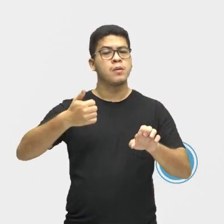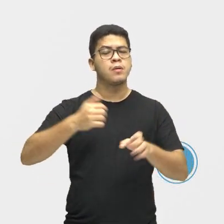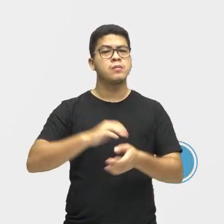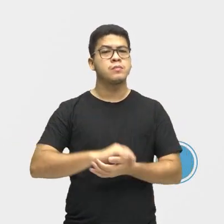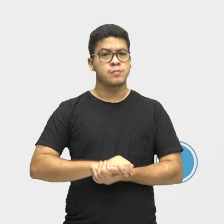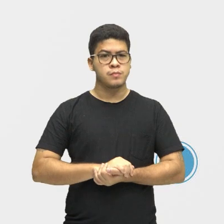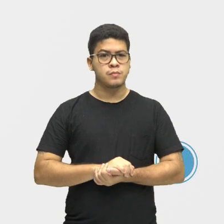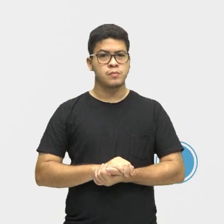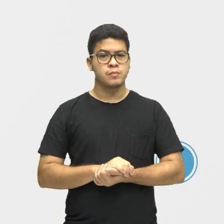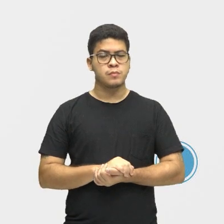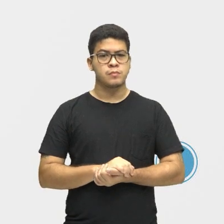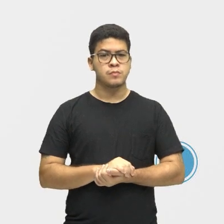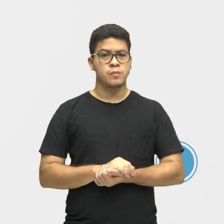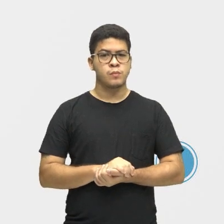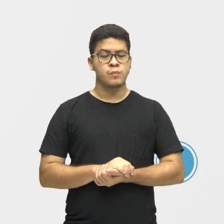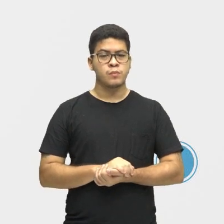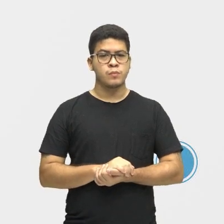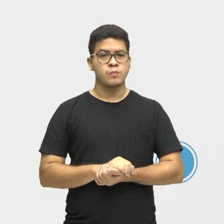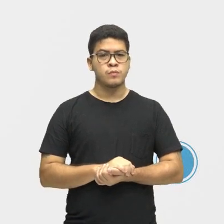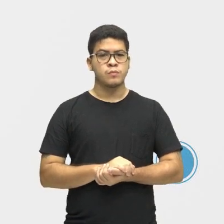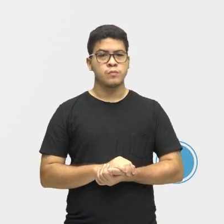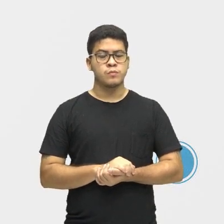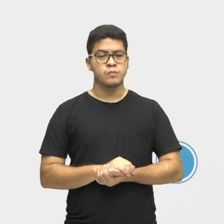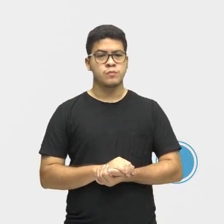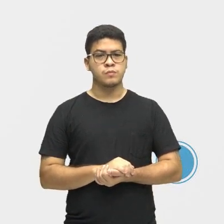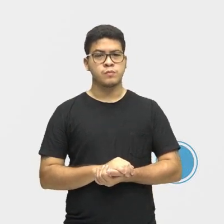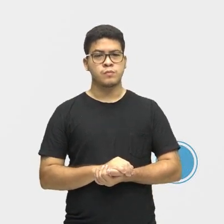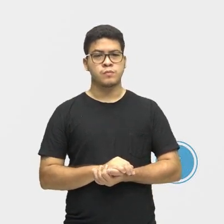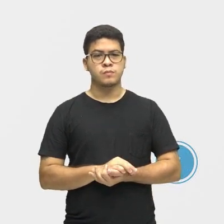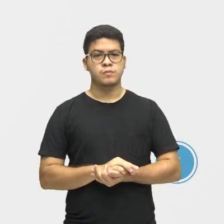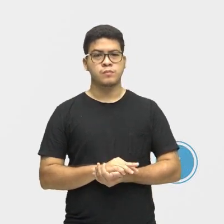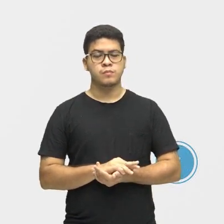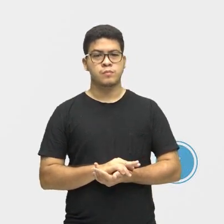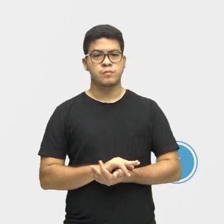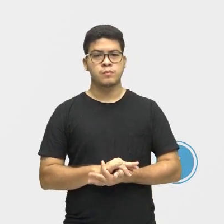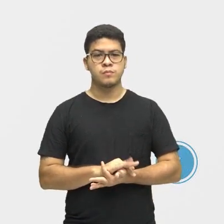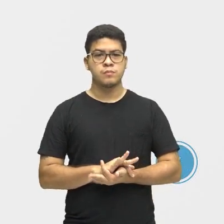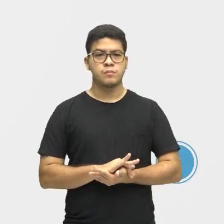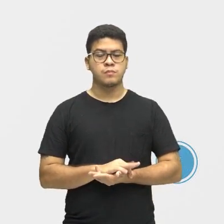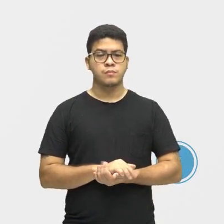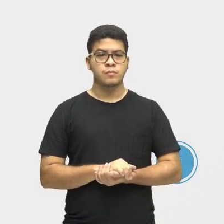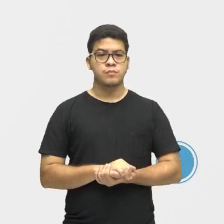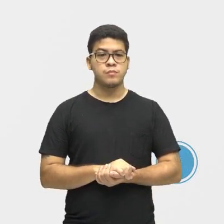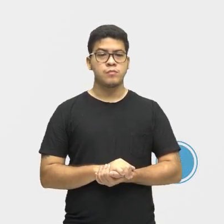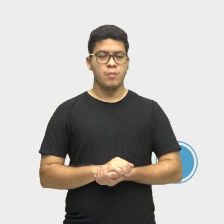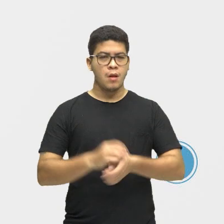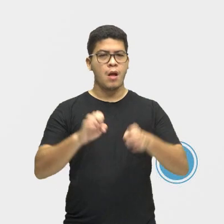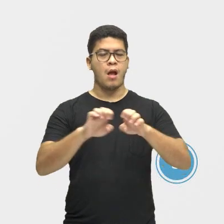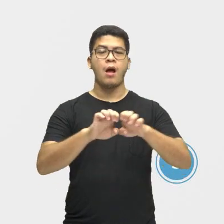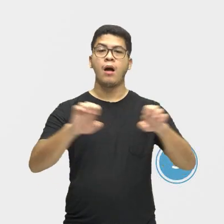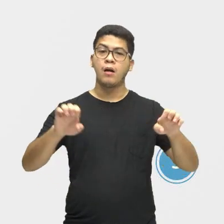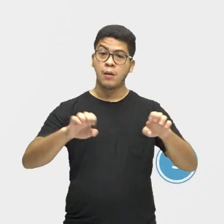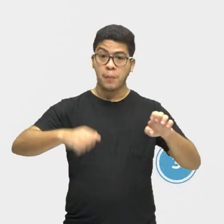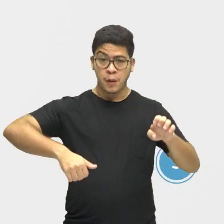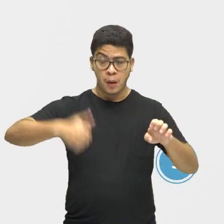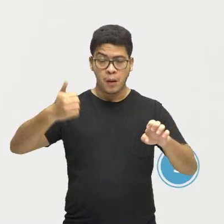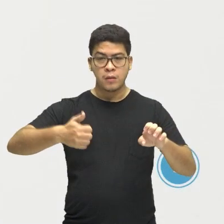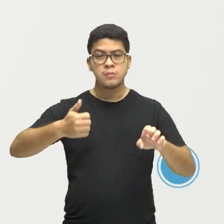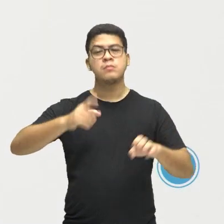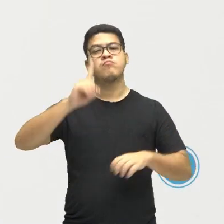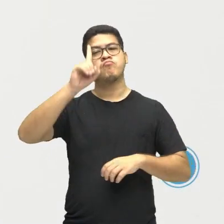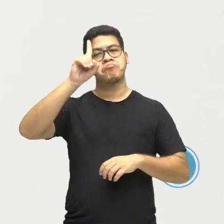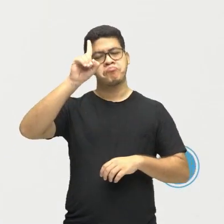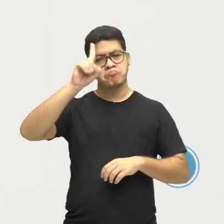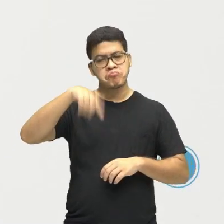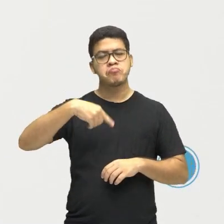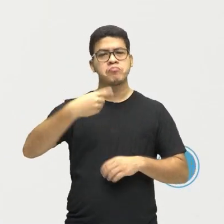os fundamentos de uma equação do primeiro grau. As equações de primeiro grau